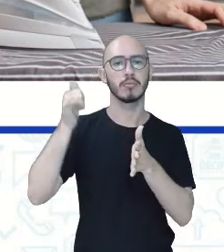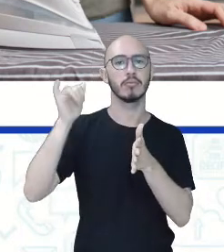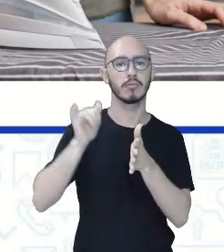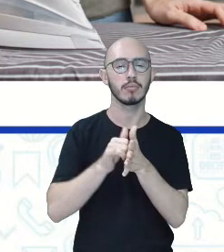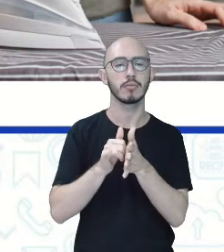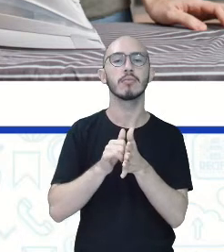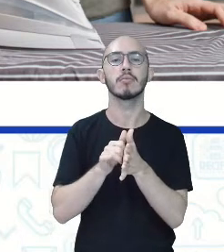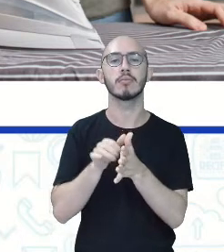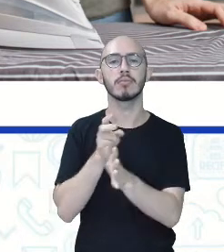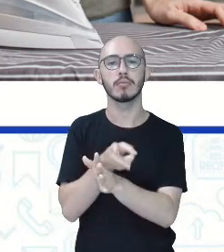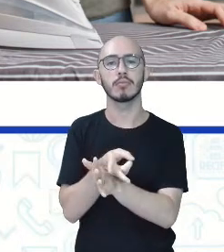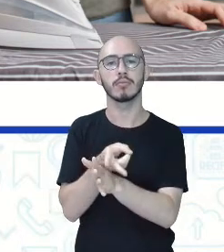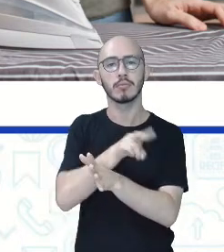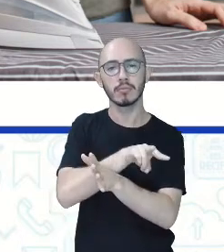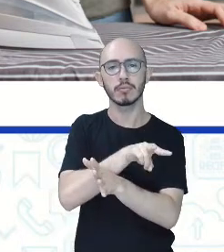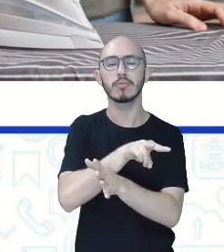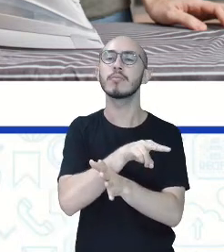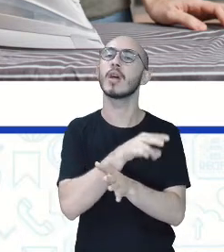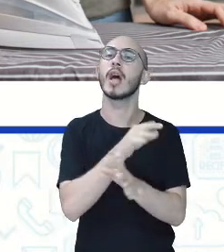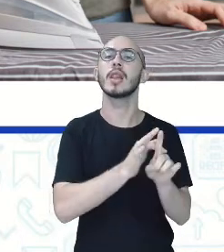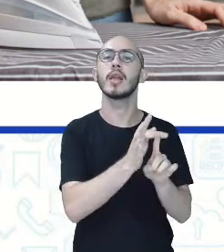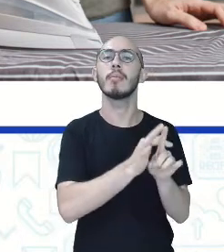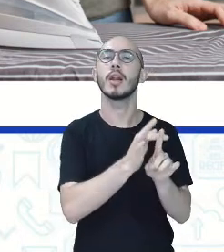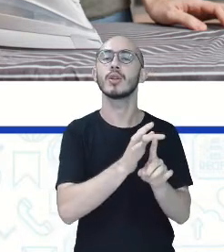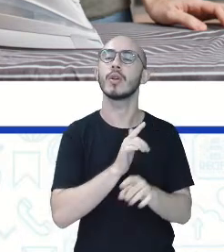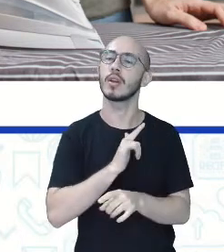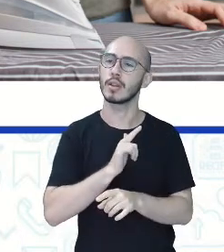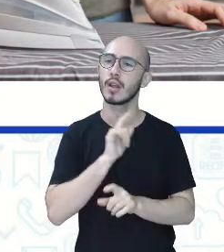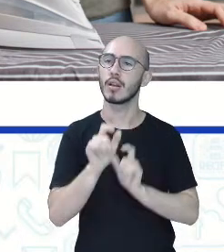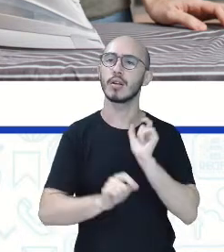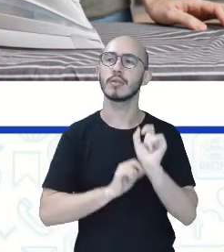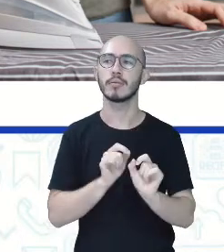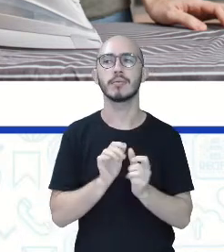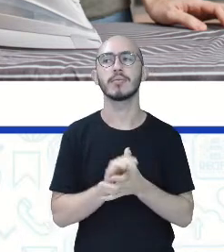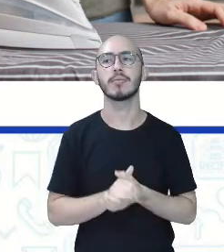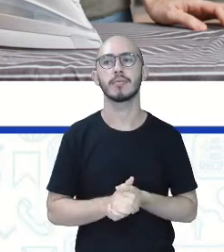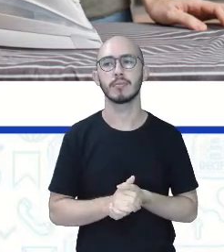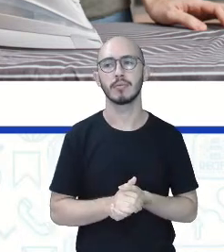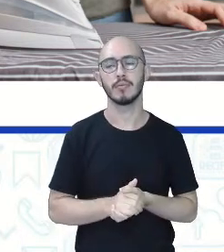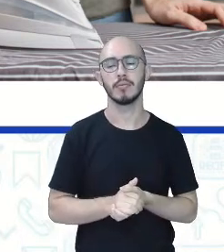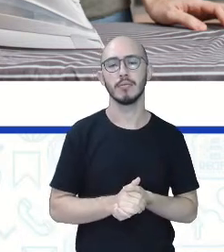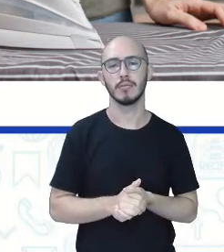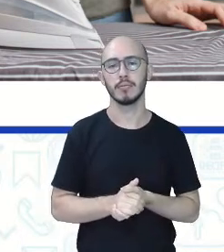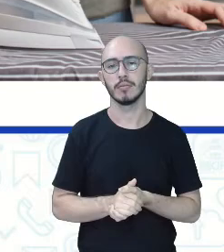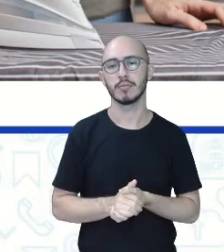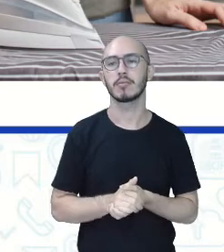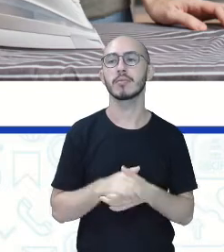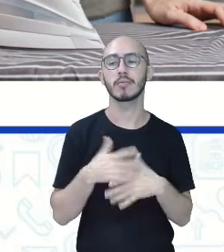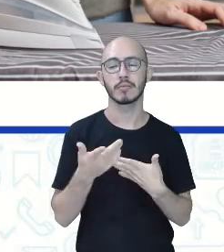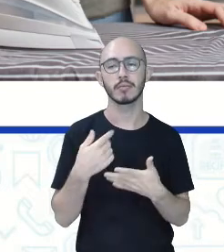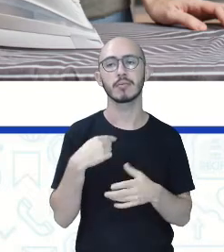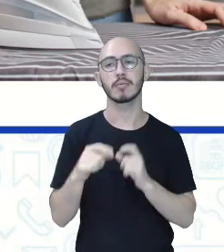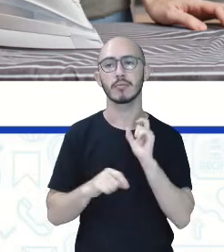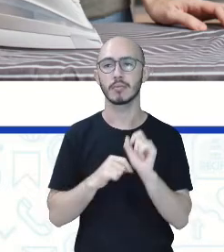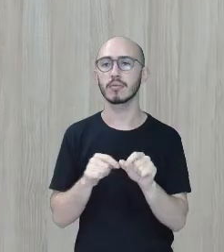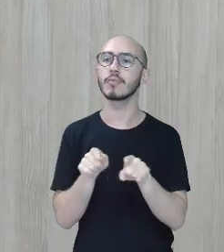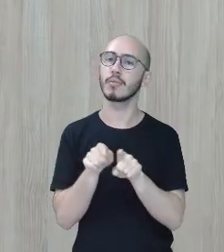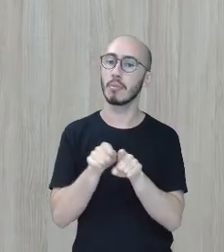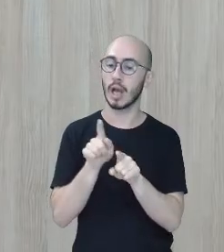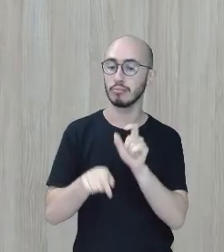essas colisões e agitações das partículas. E aí elas produzem a queda na tensão elétrica. E